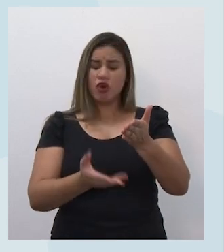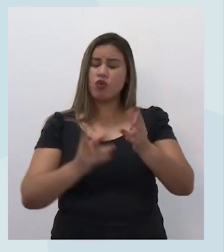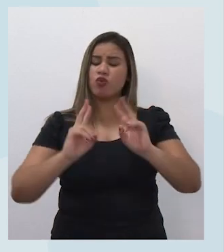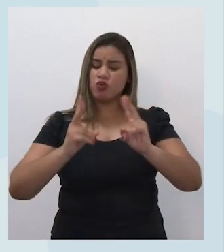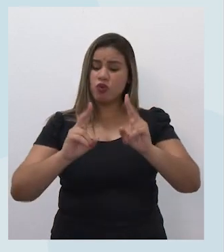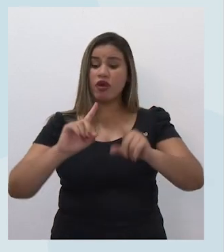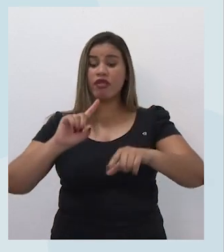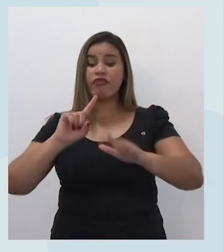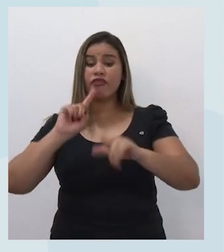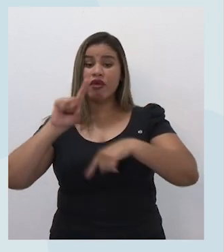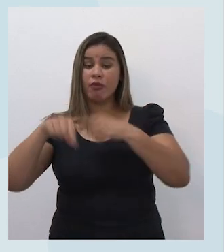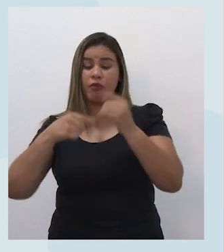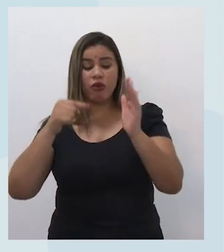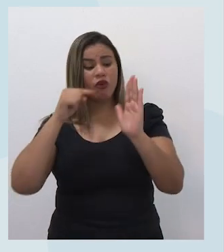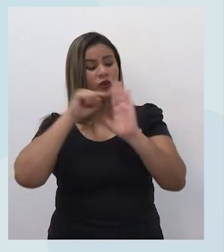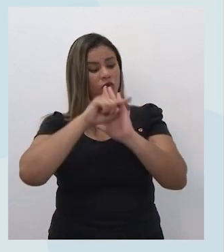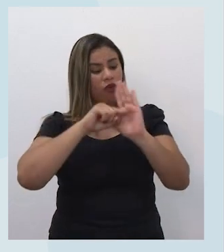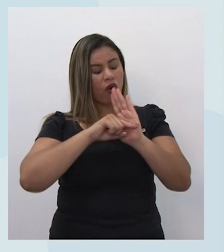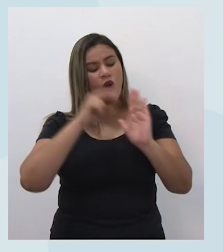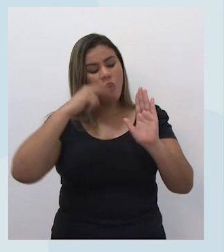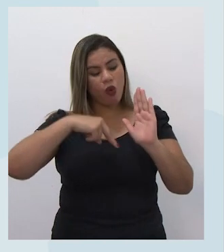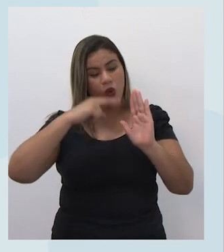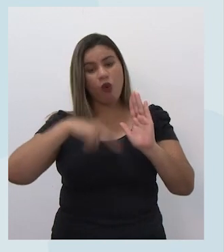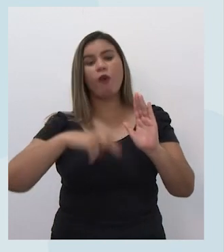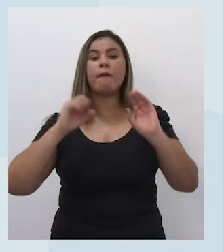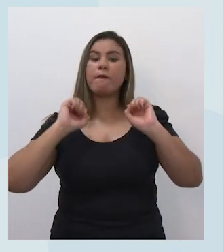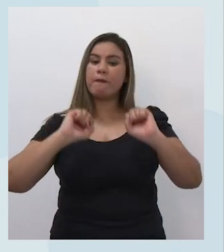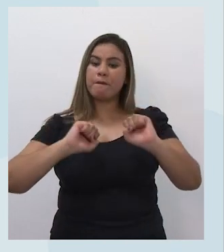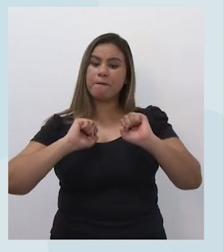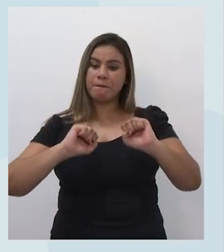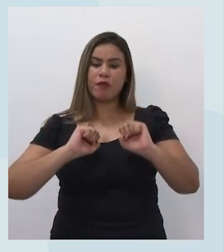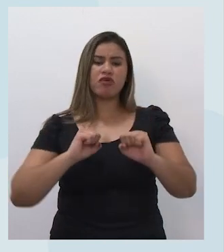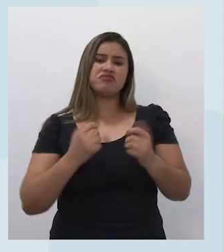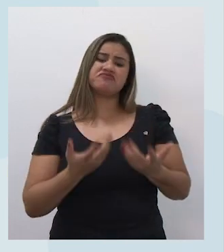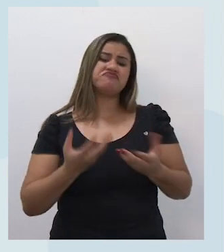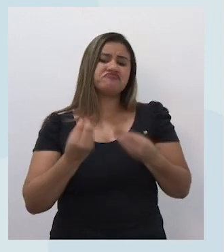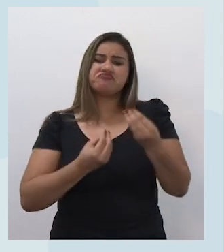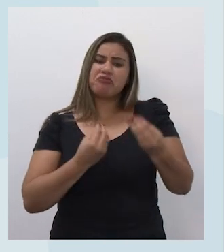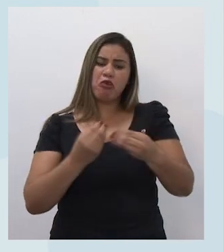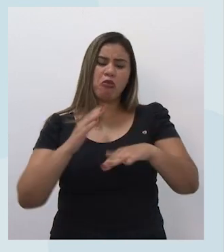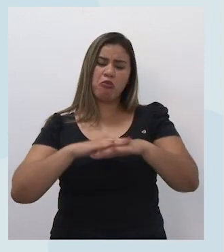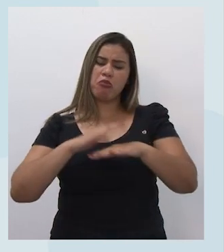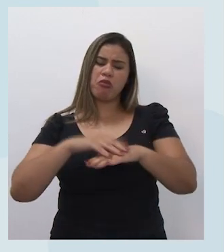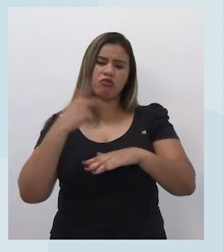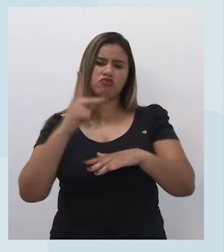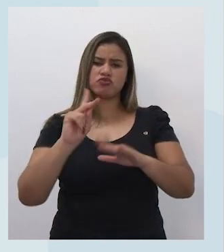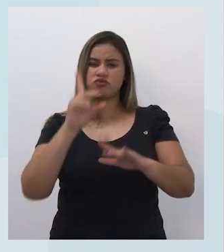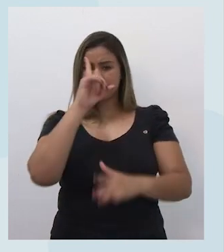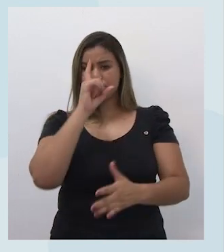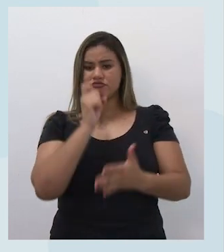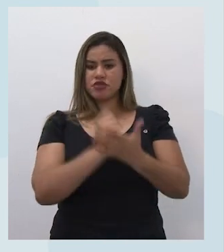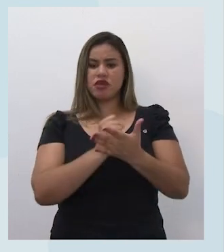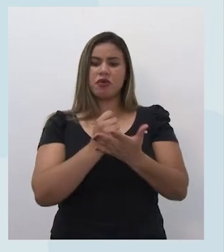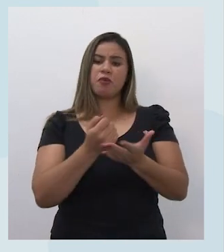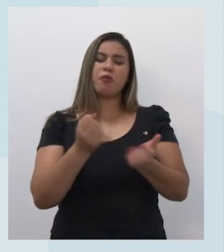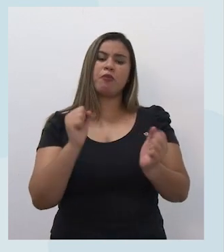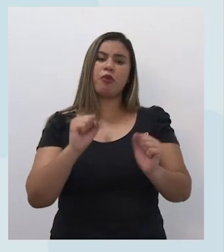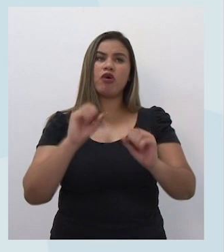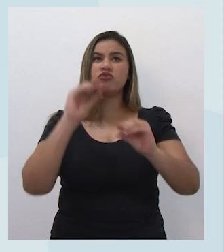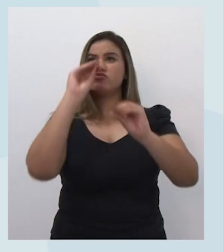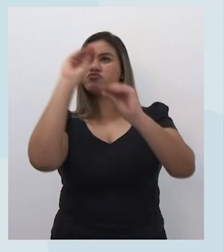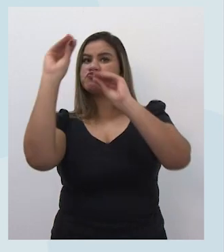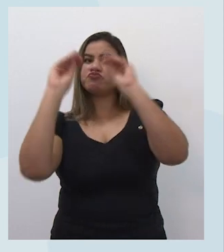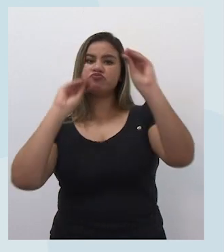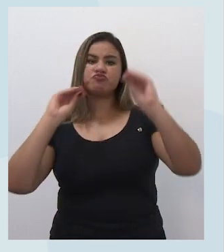retomado. E aí os métodos, né, podem ser os mais variados, né? Você pode recorrer, por exemplo, a mapas